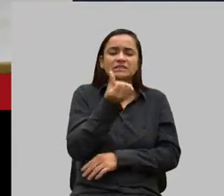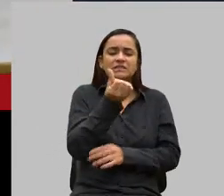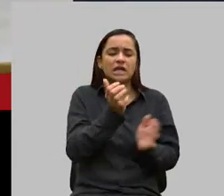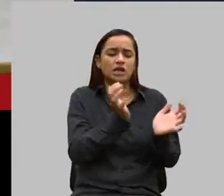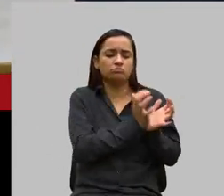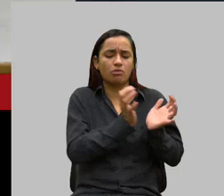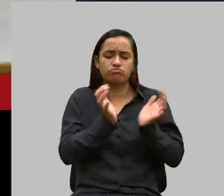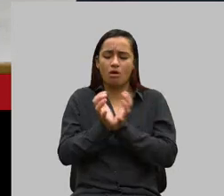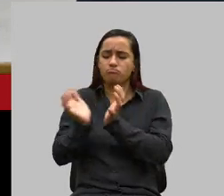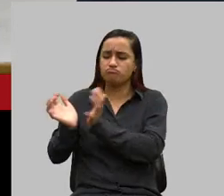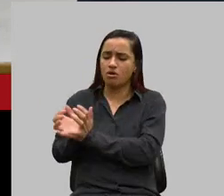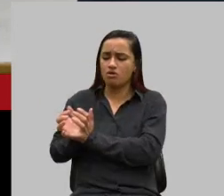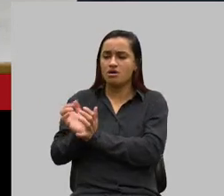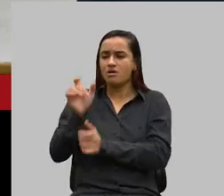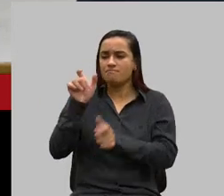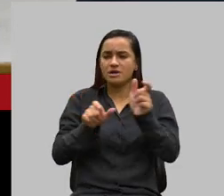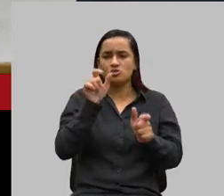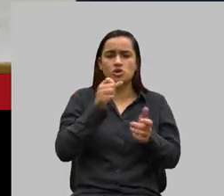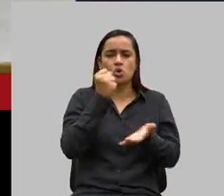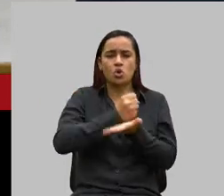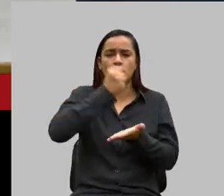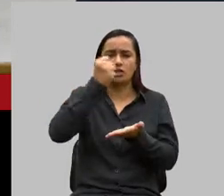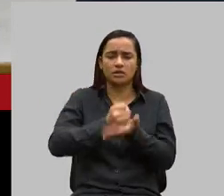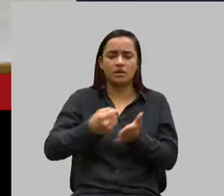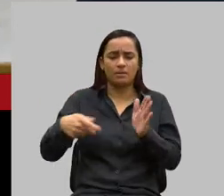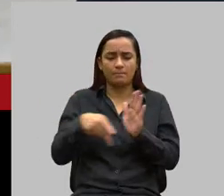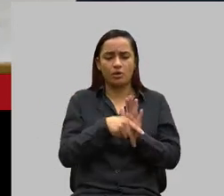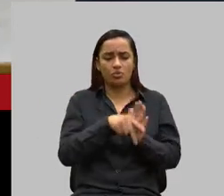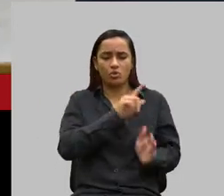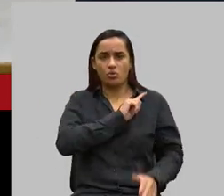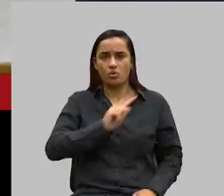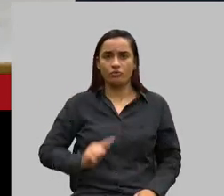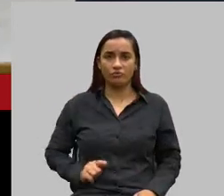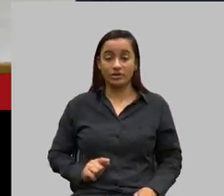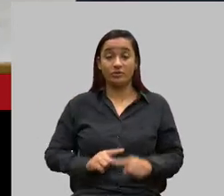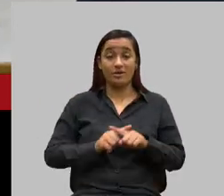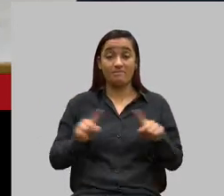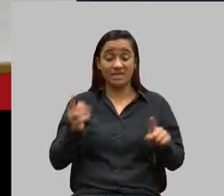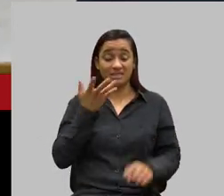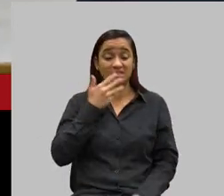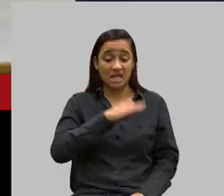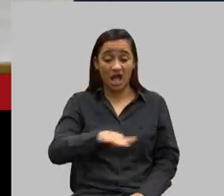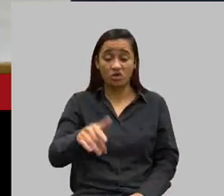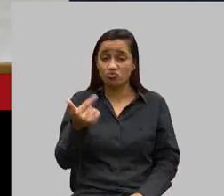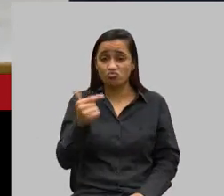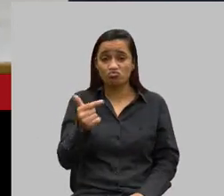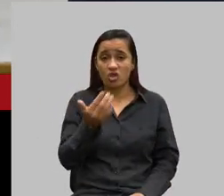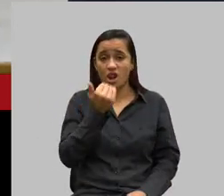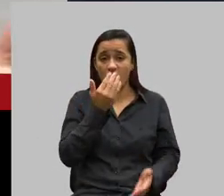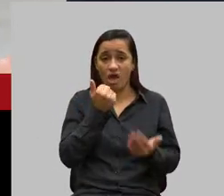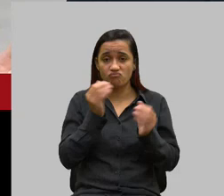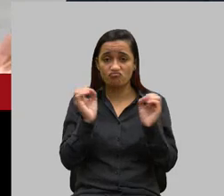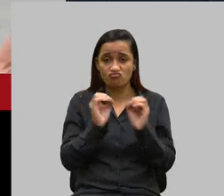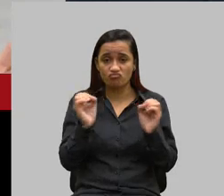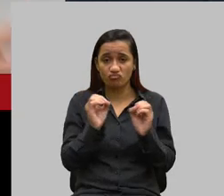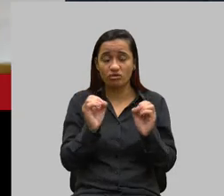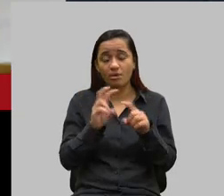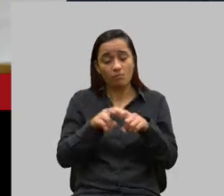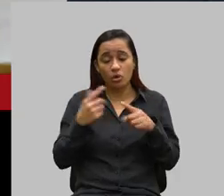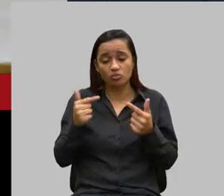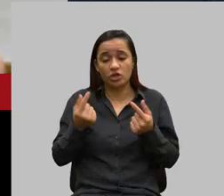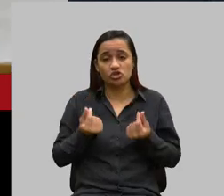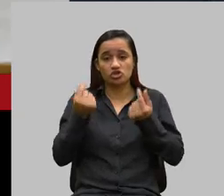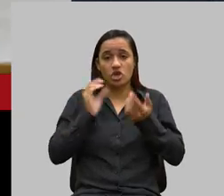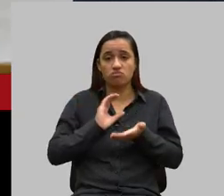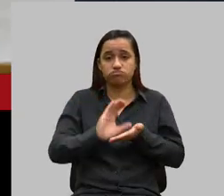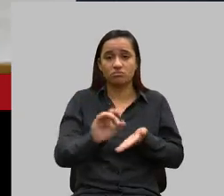eleitorais contratados por conta do governo e As Crianças Sem merenda porque não tinha dinheiro pro Pimentel dar merenda pras crianças tô